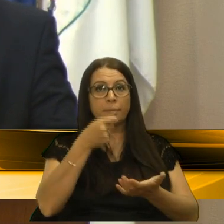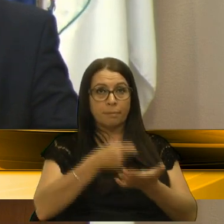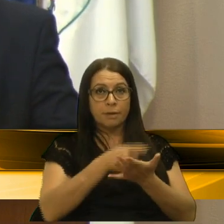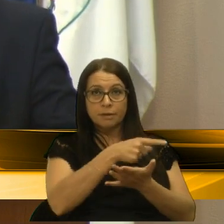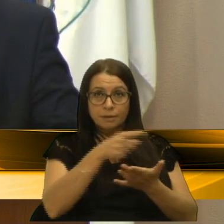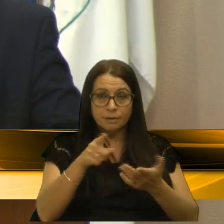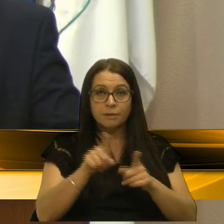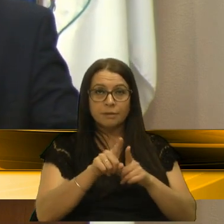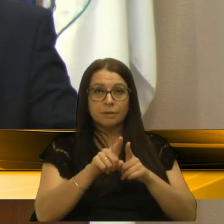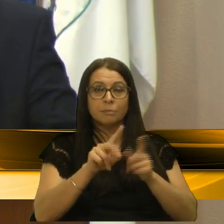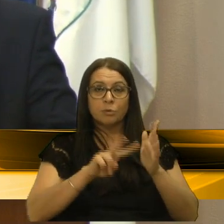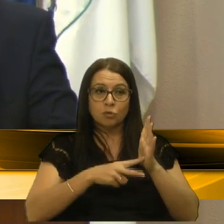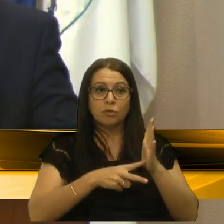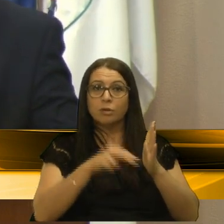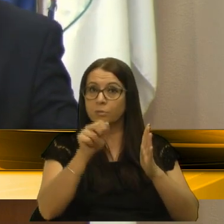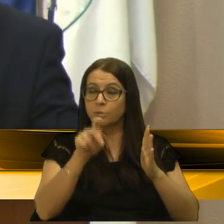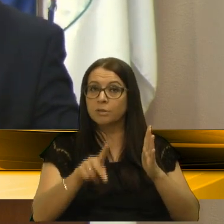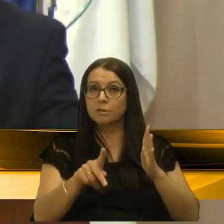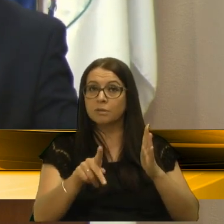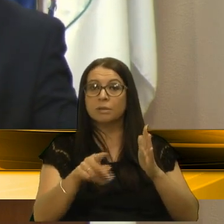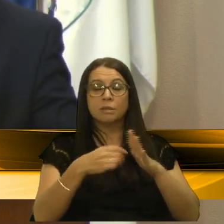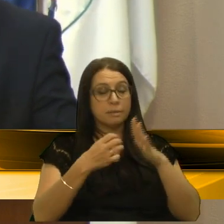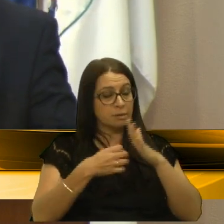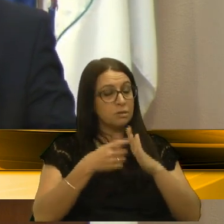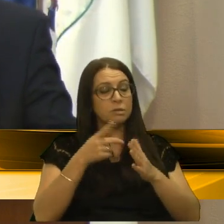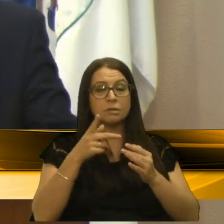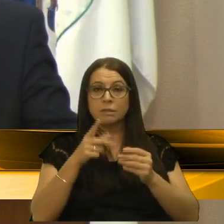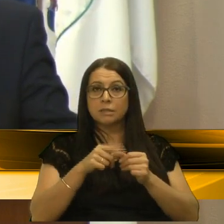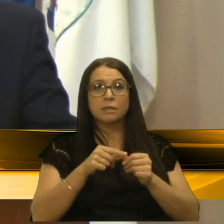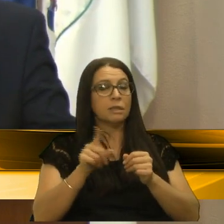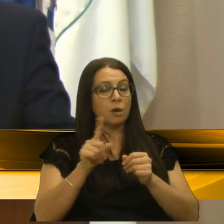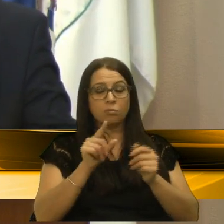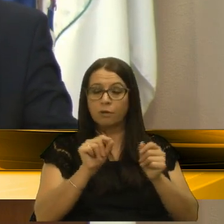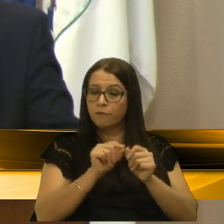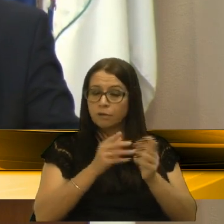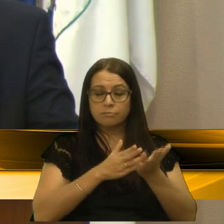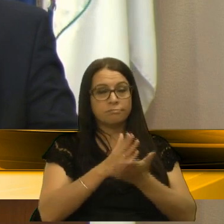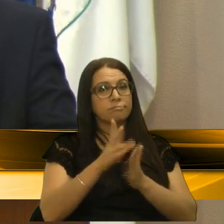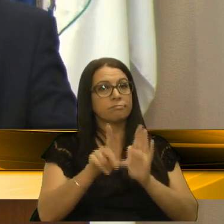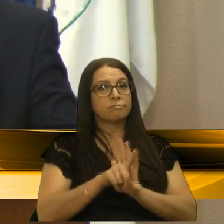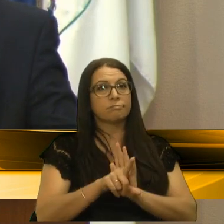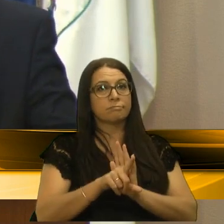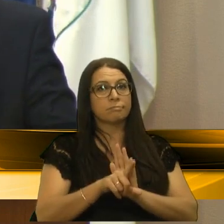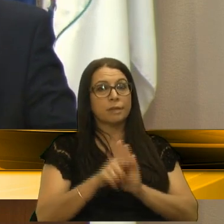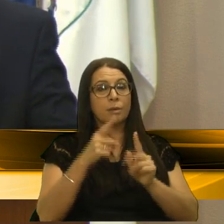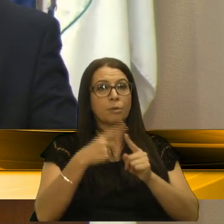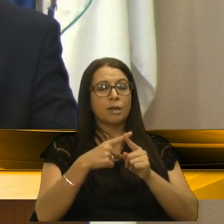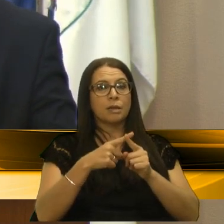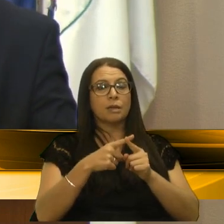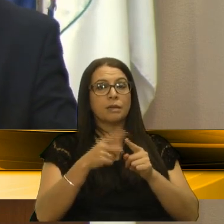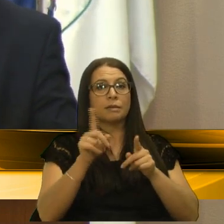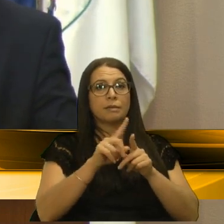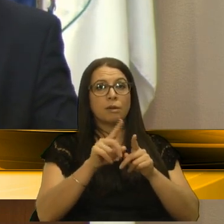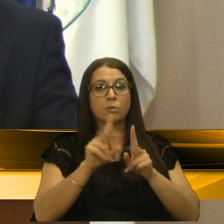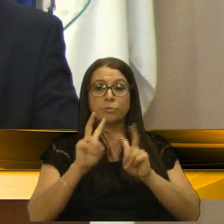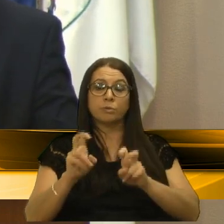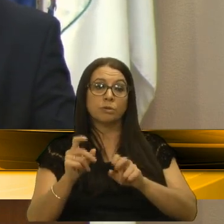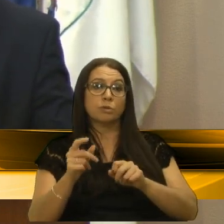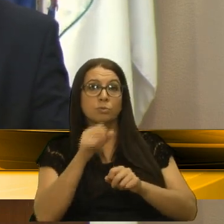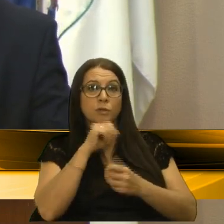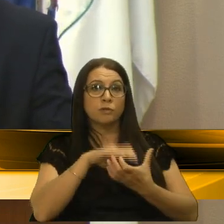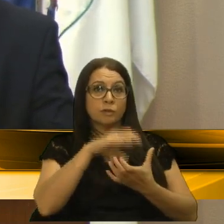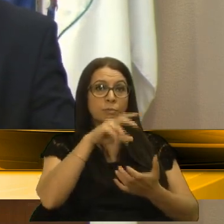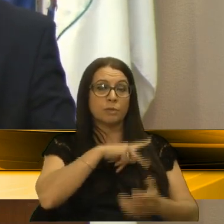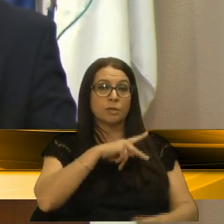inclusive, pelos sindicatos aposentados, dizendo, as empresas estão descumprindo a lei, porque estão cobrando dos idosos. O presidente da